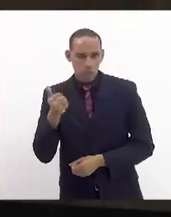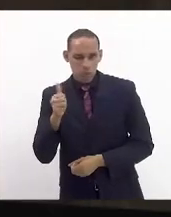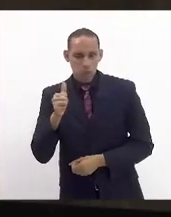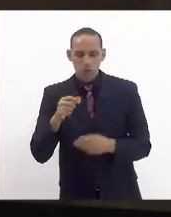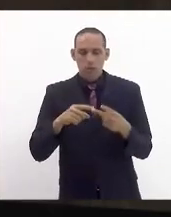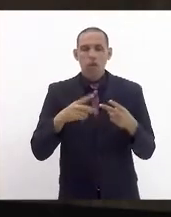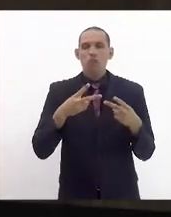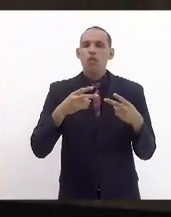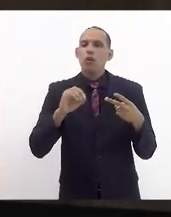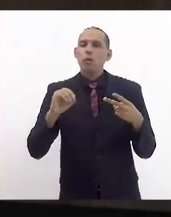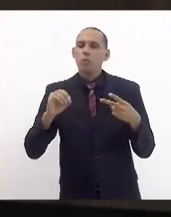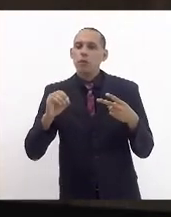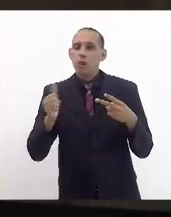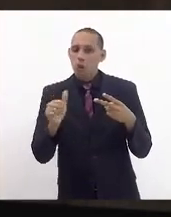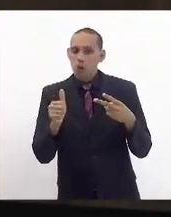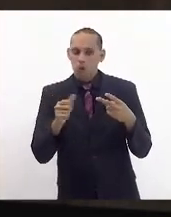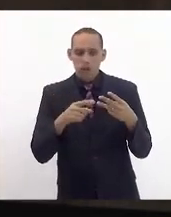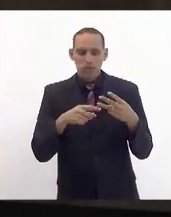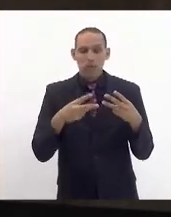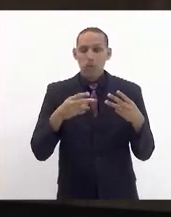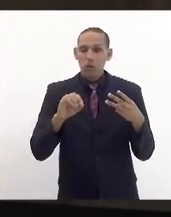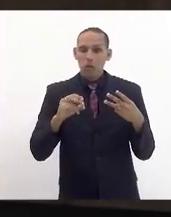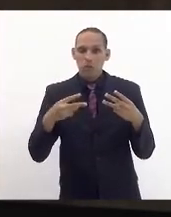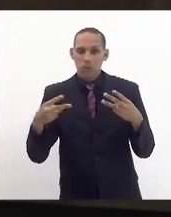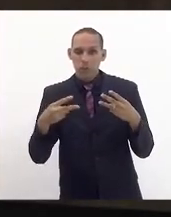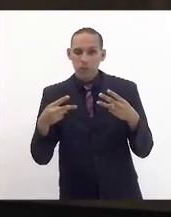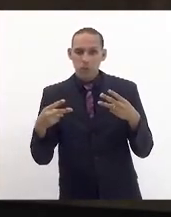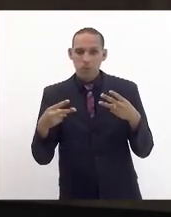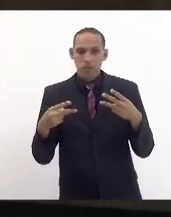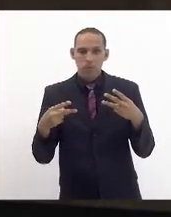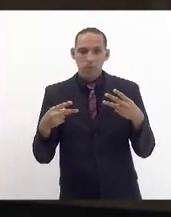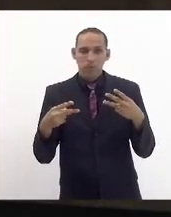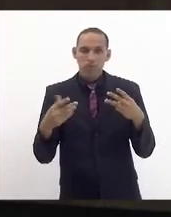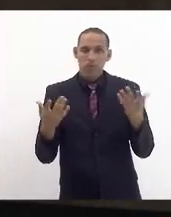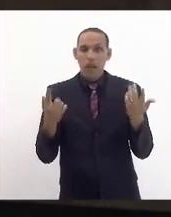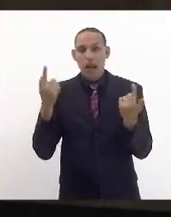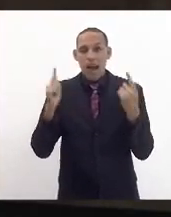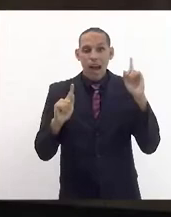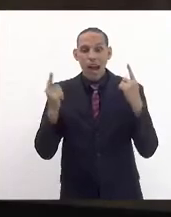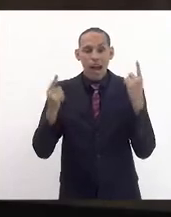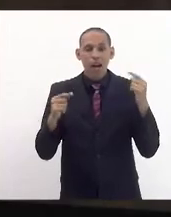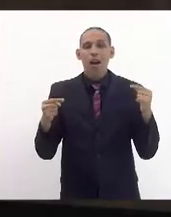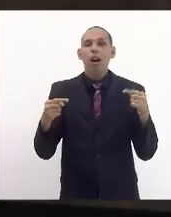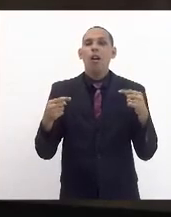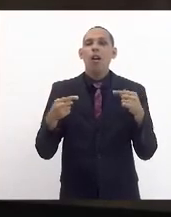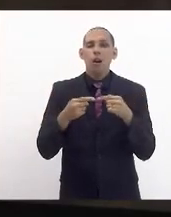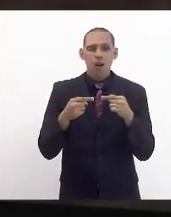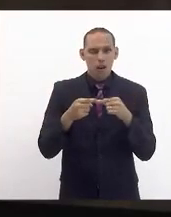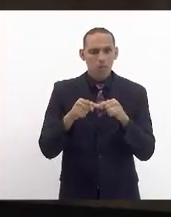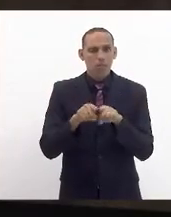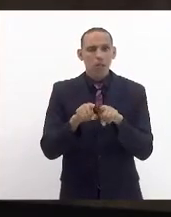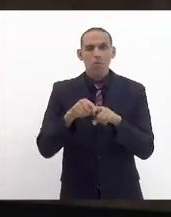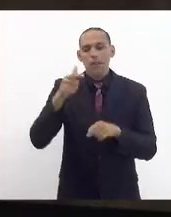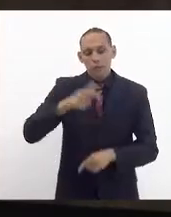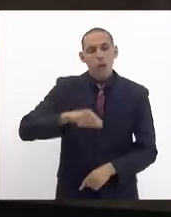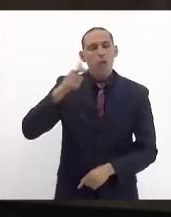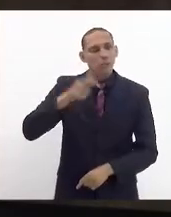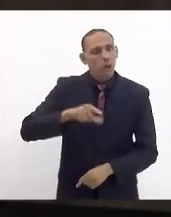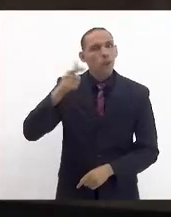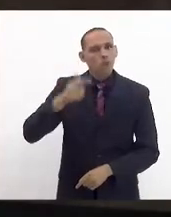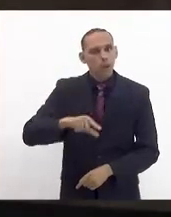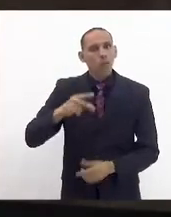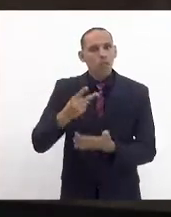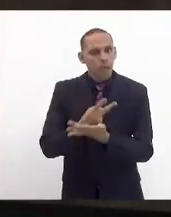2011 e em 2022, os fatos do carnaval também se repetem.